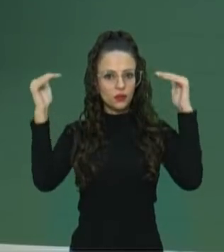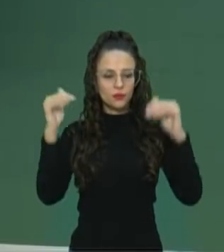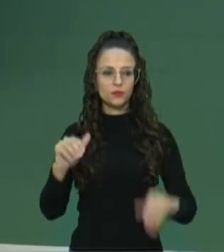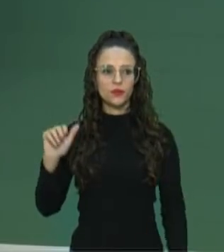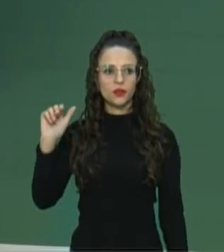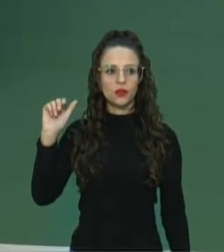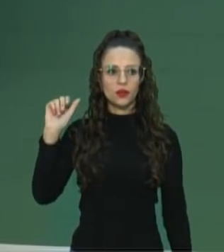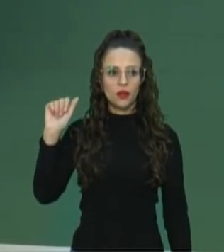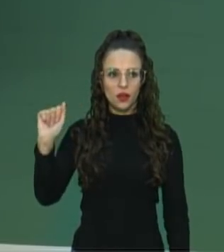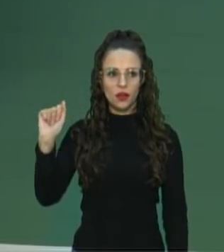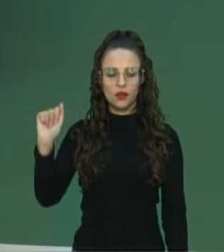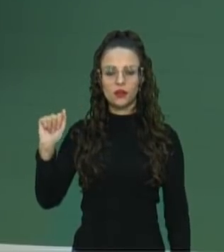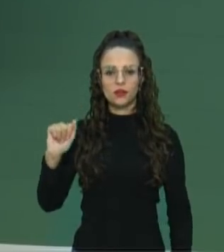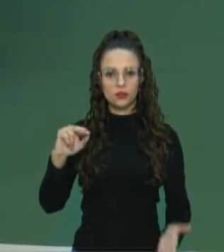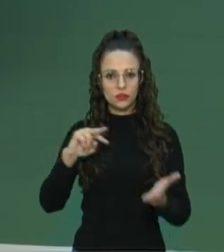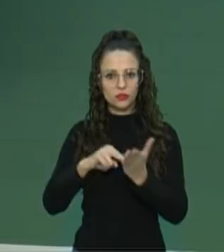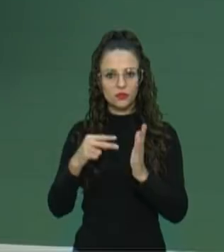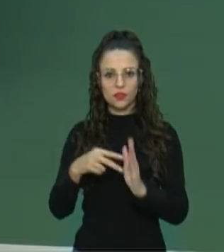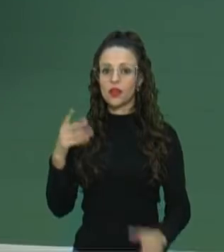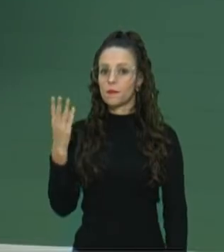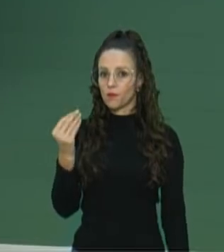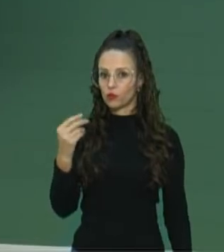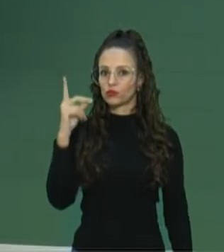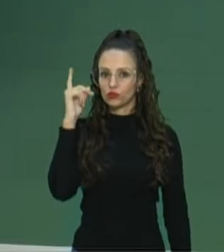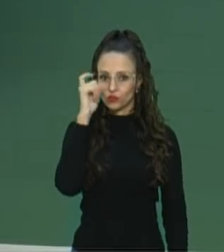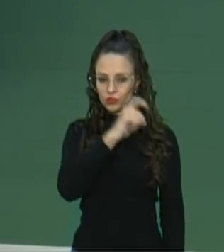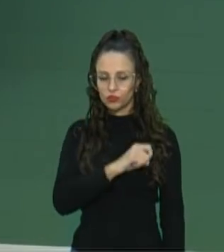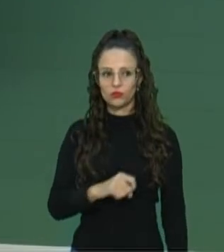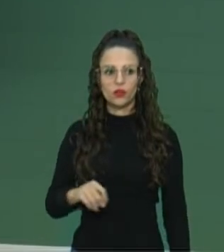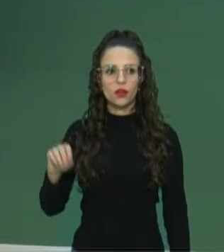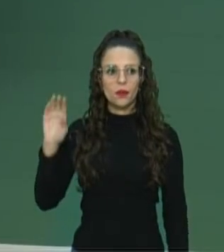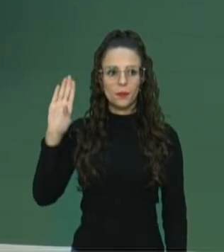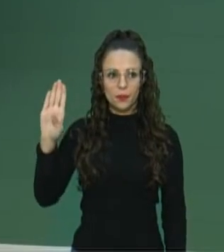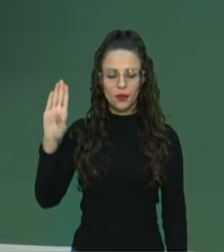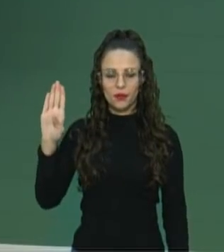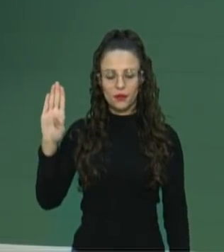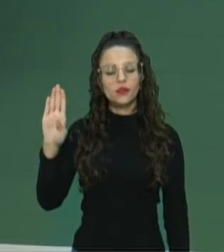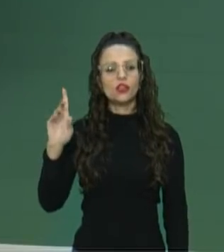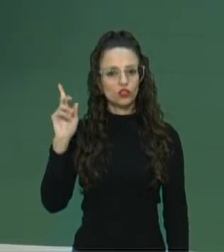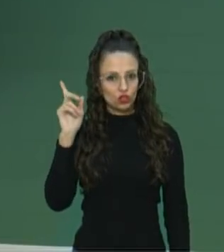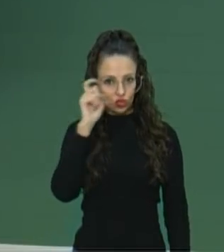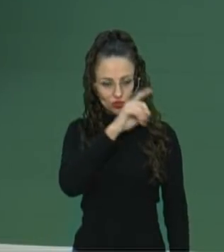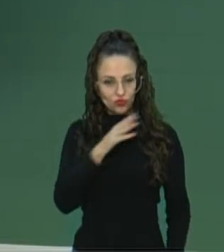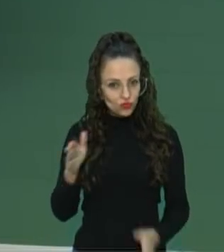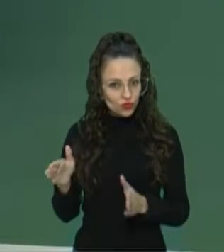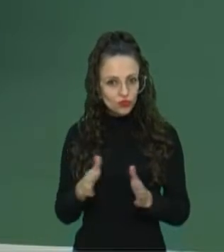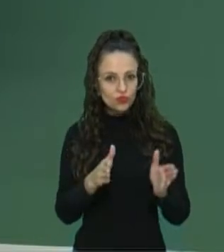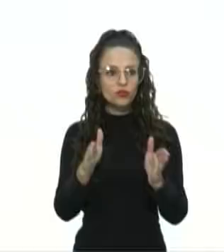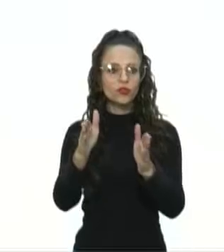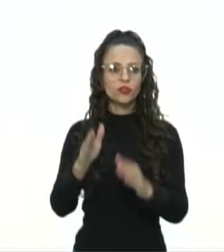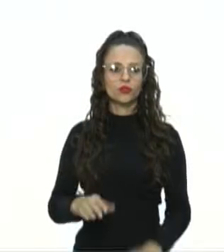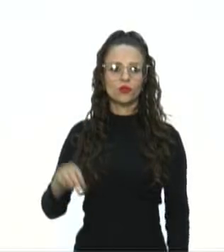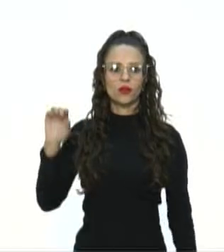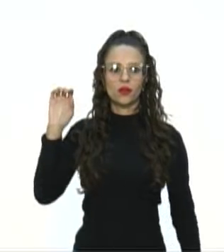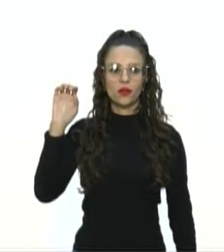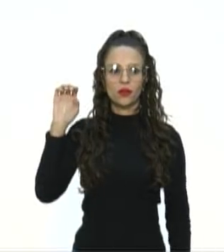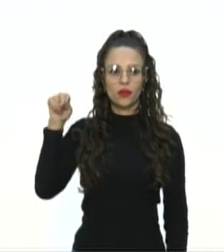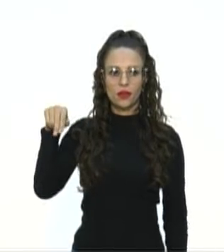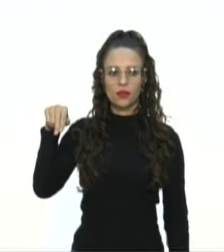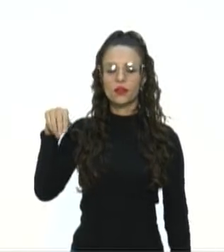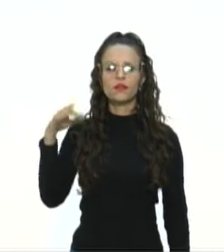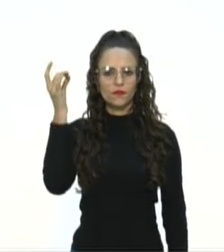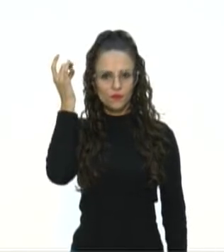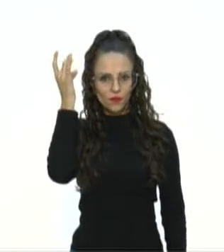o A significa percurso muito difícil, letra B são percursos difíceis, né? A letra N são